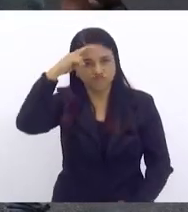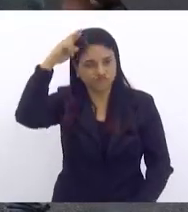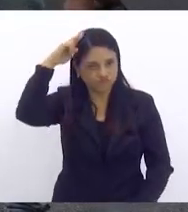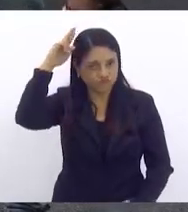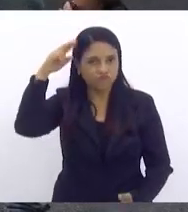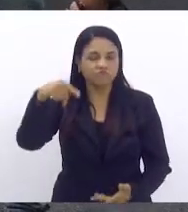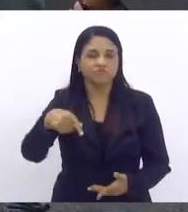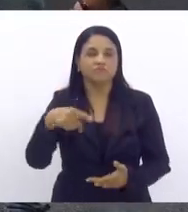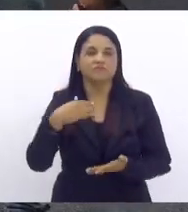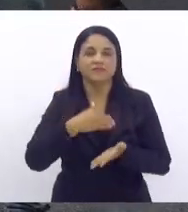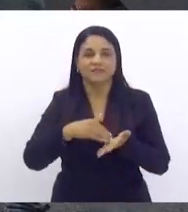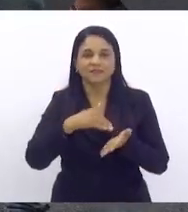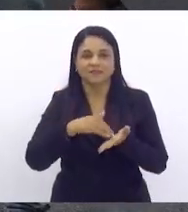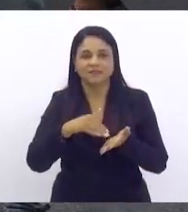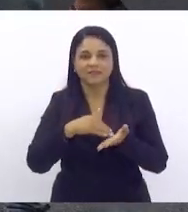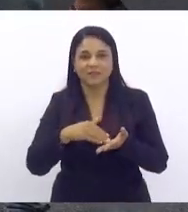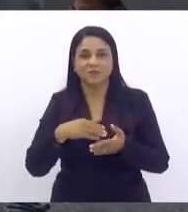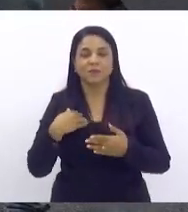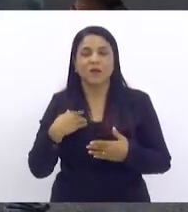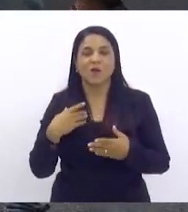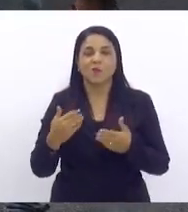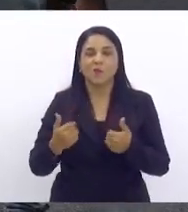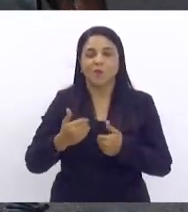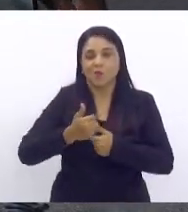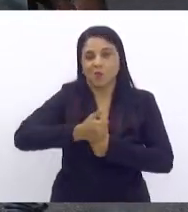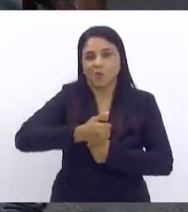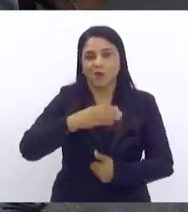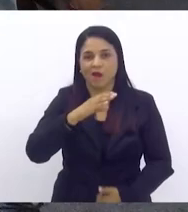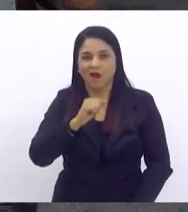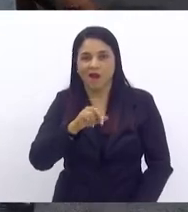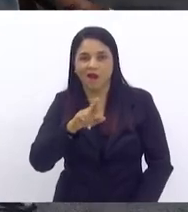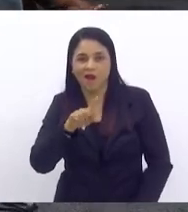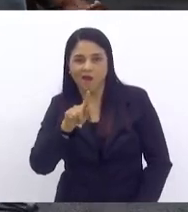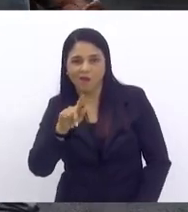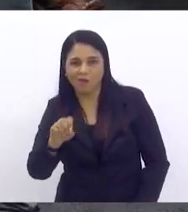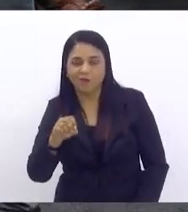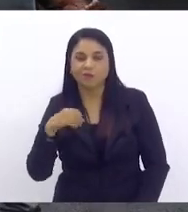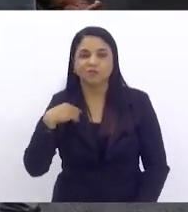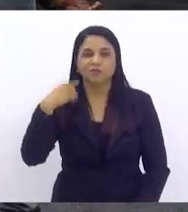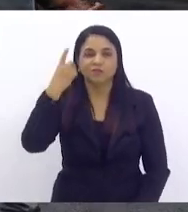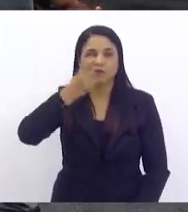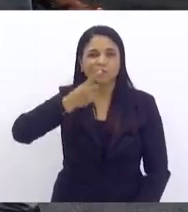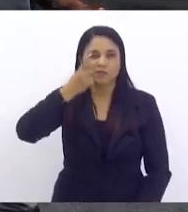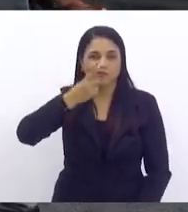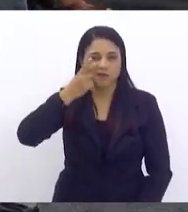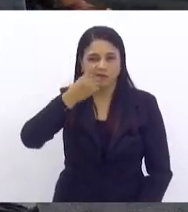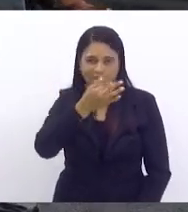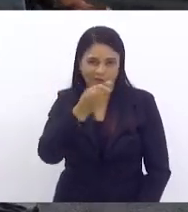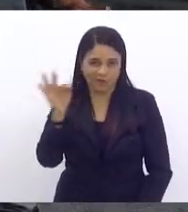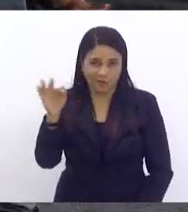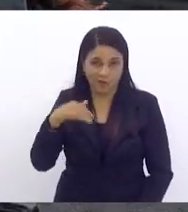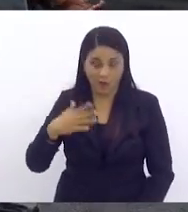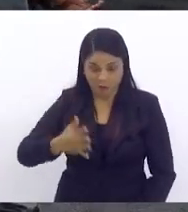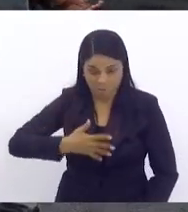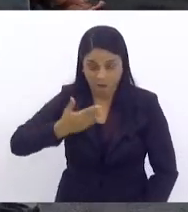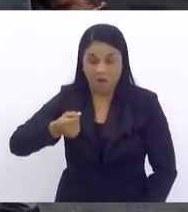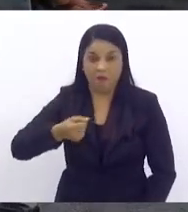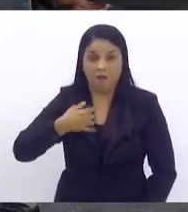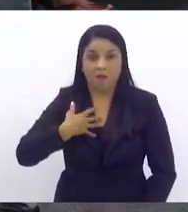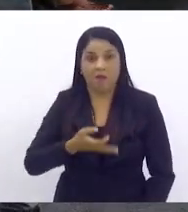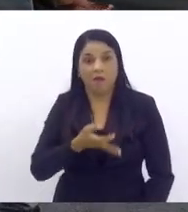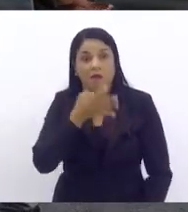2022 para o cargo de deputado federal. Causa espanto, esse é o fim da nota, causa